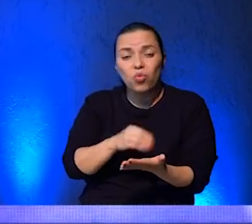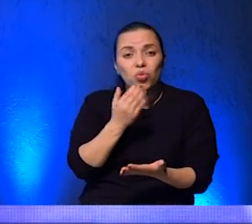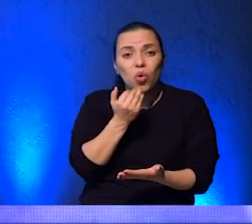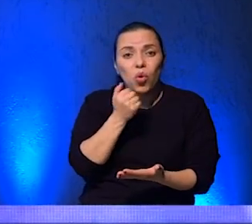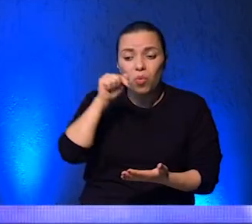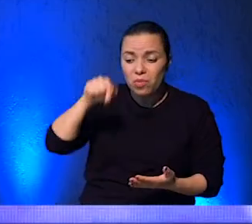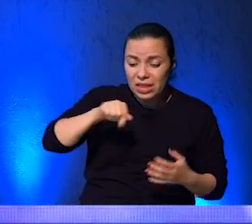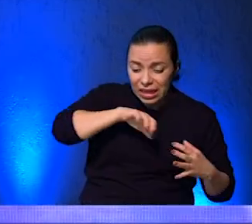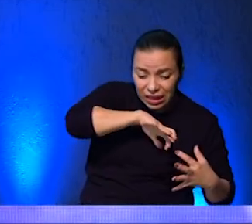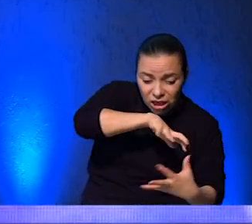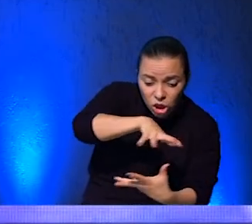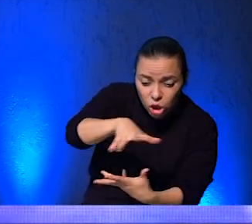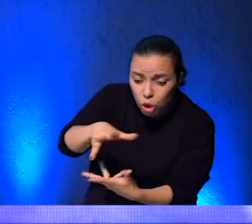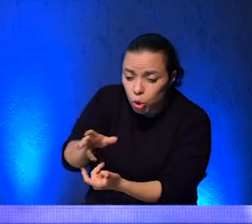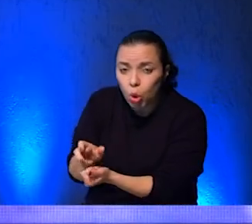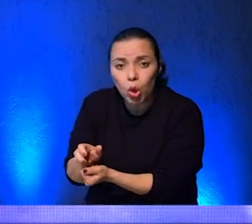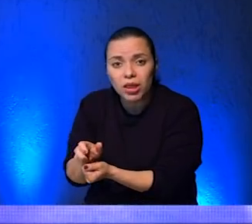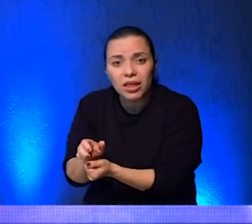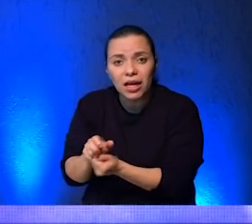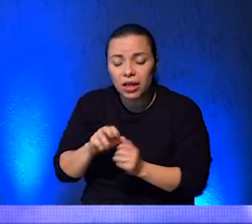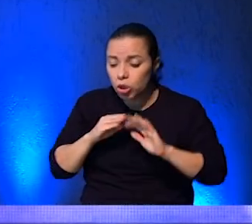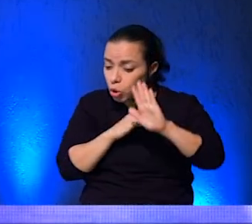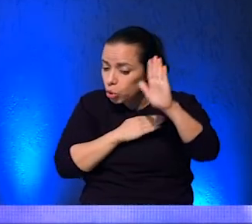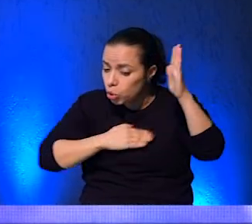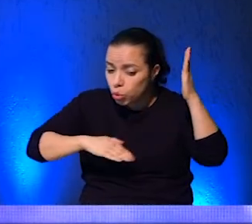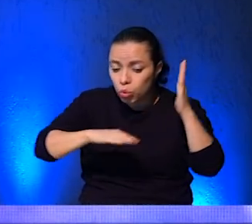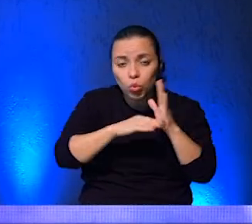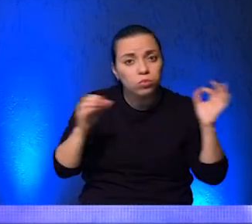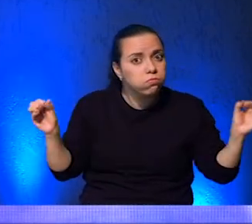na terra inteira inteira